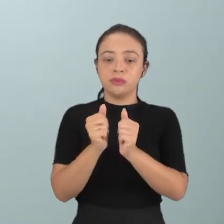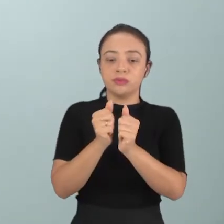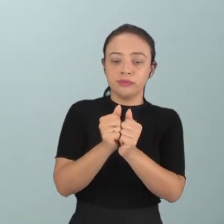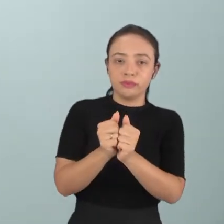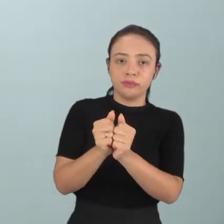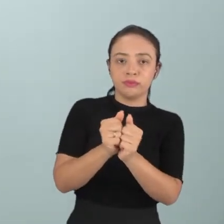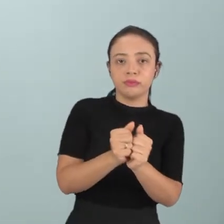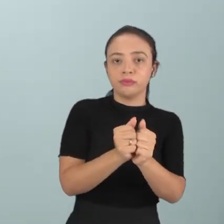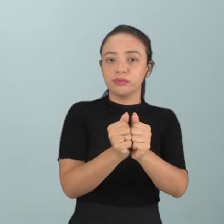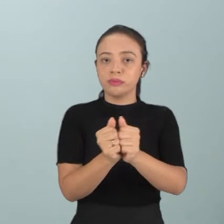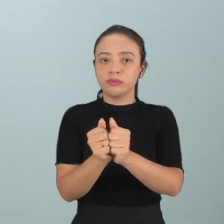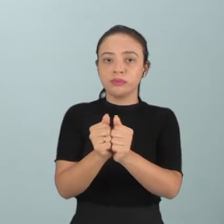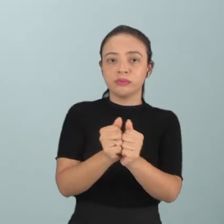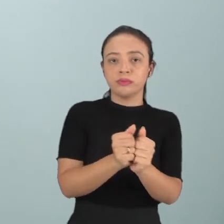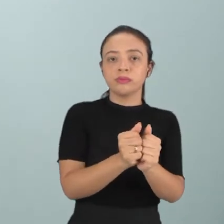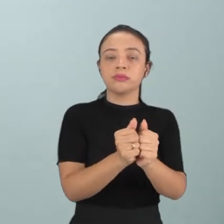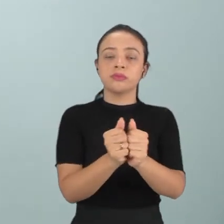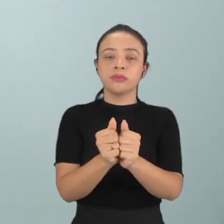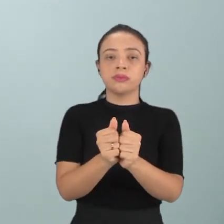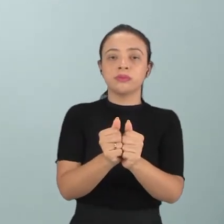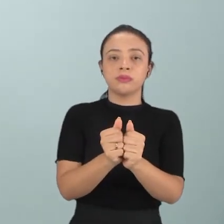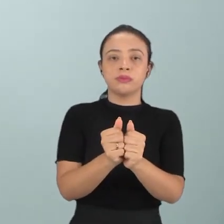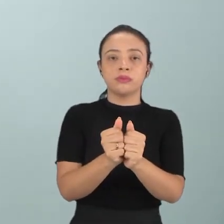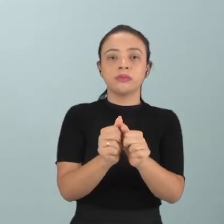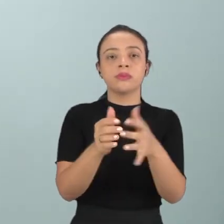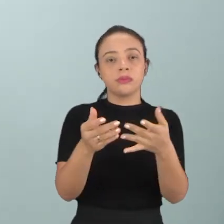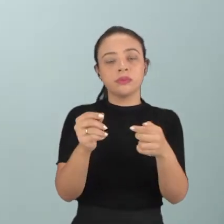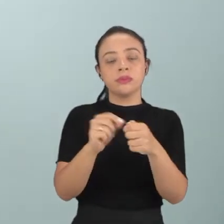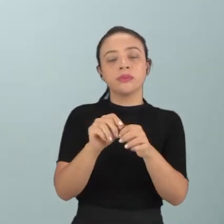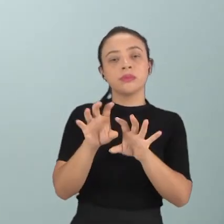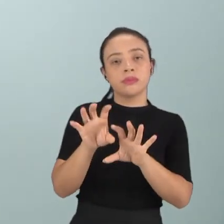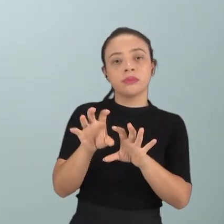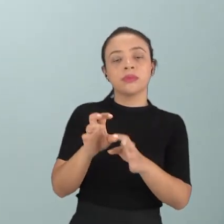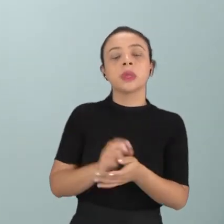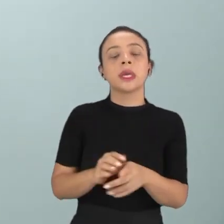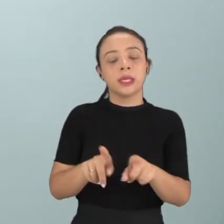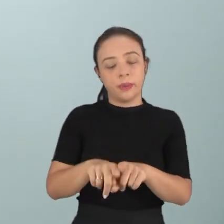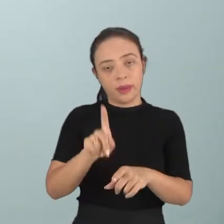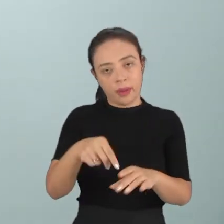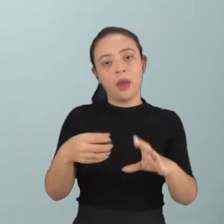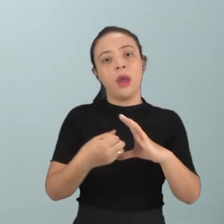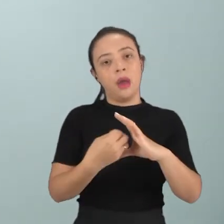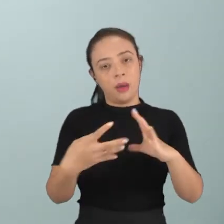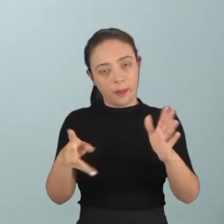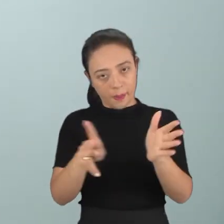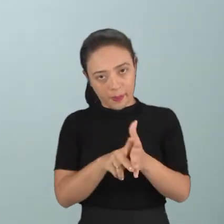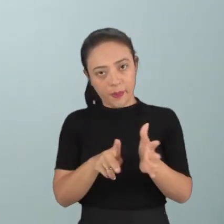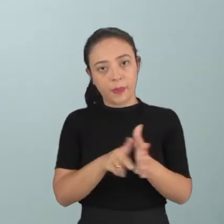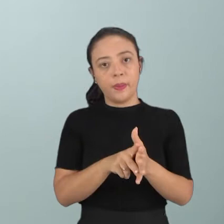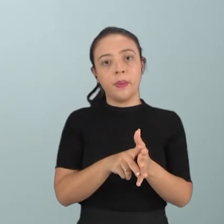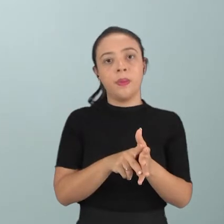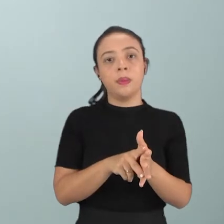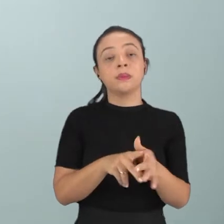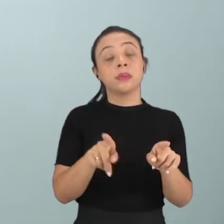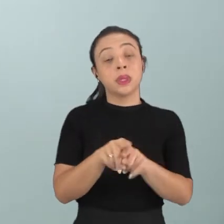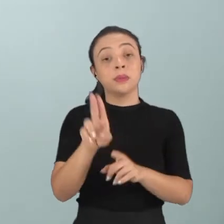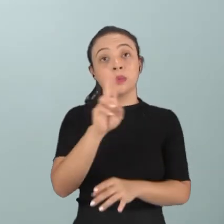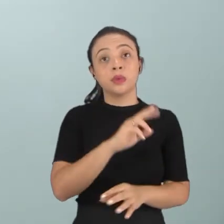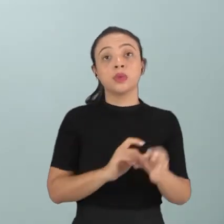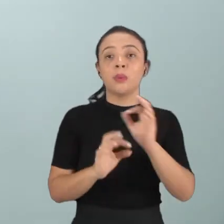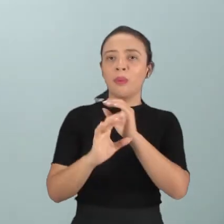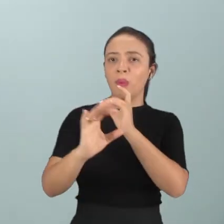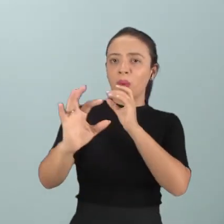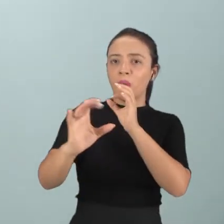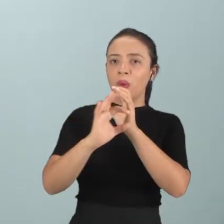chegando até essa dança. E eles fazem esse ritual. Também é bem característico e essa presença da flauta é